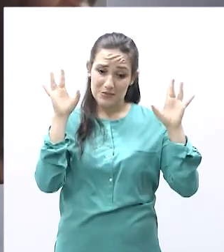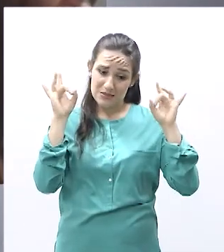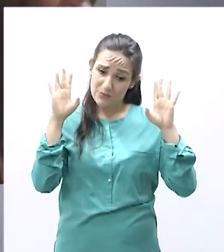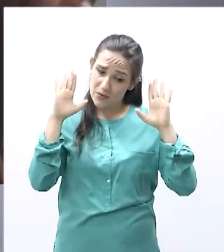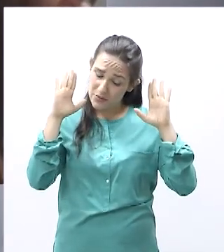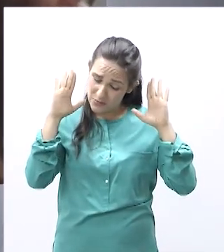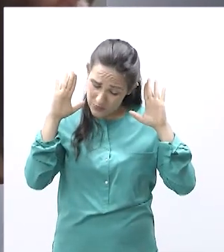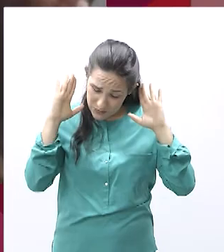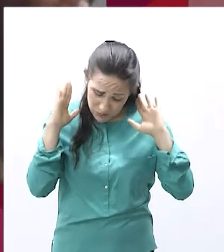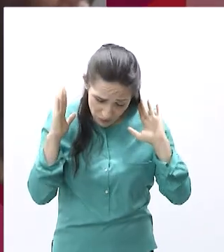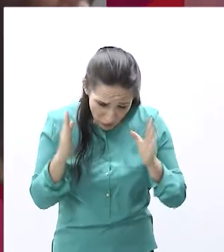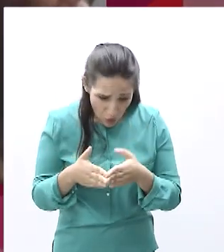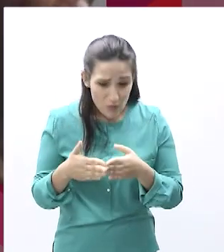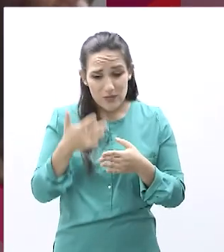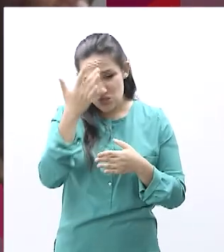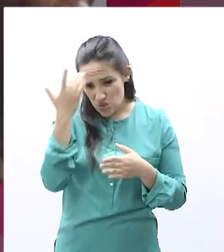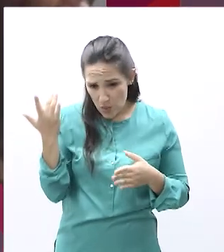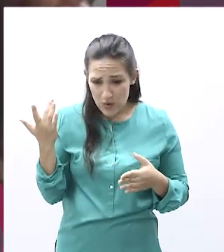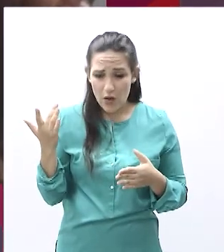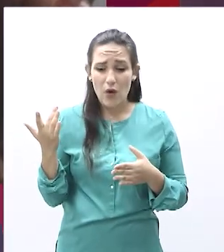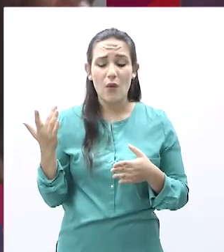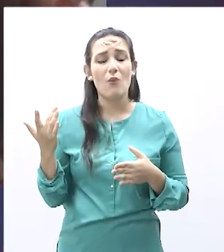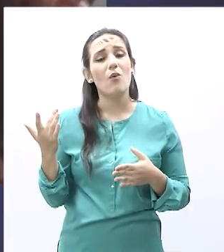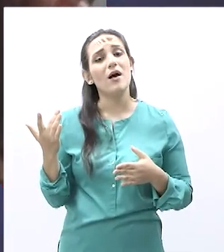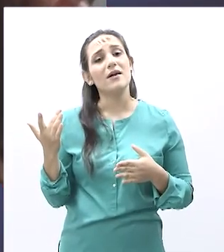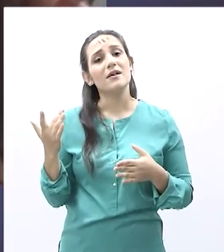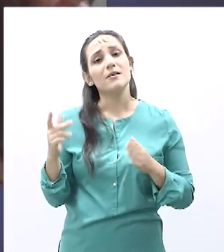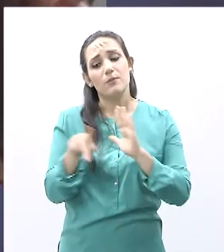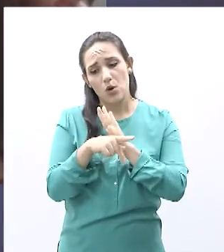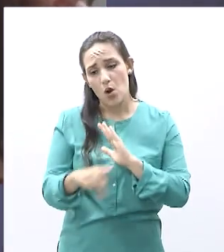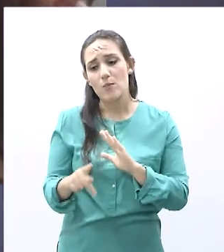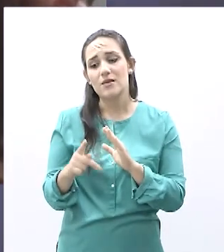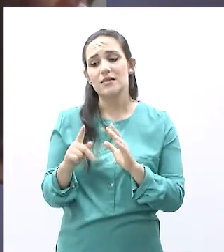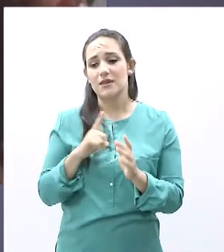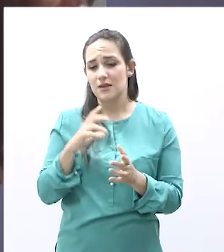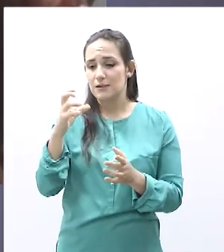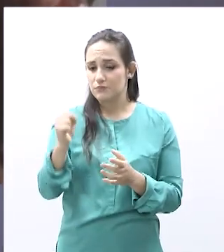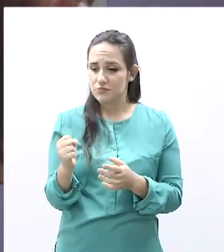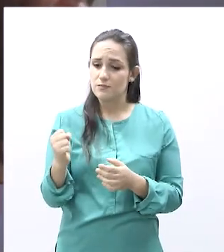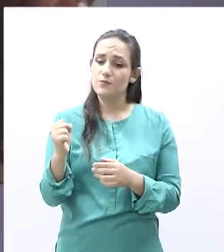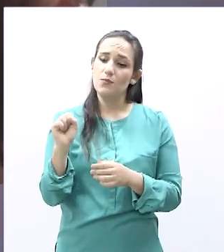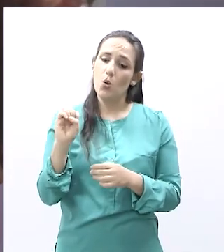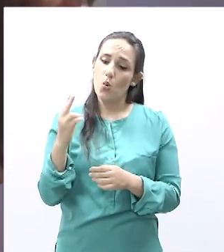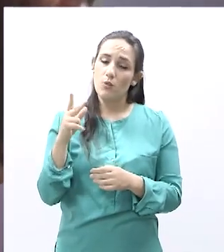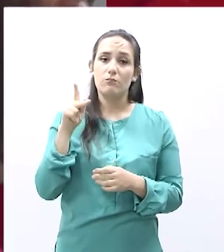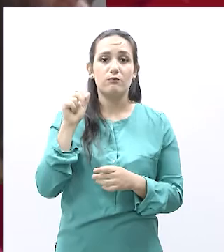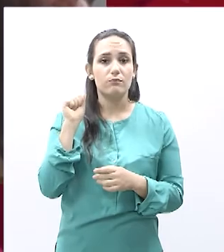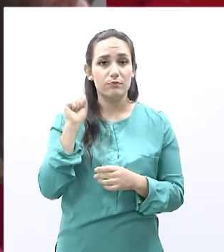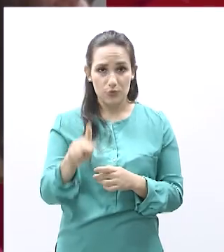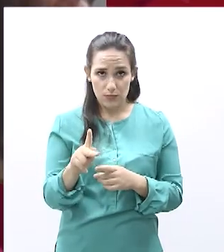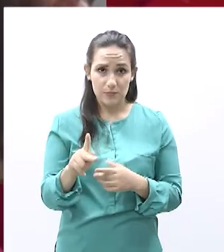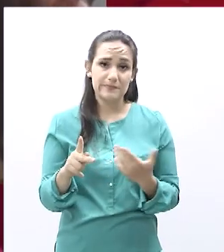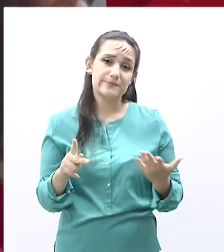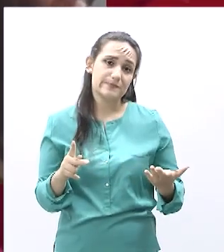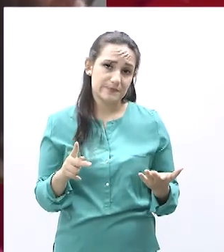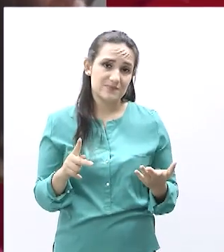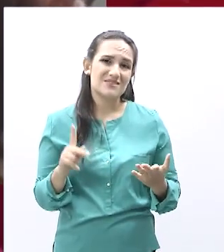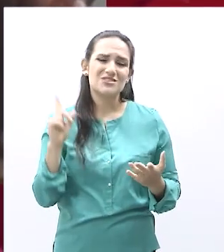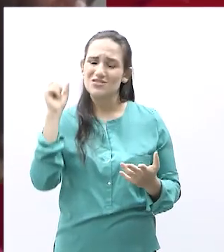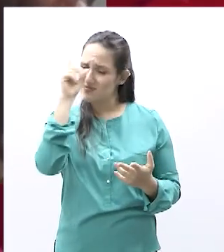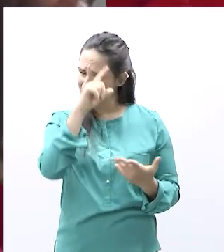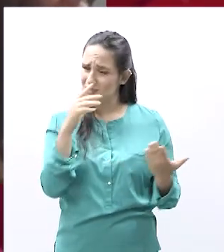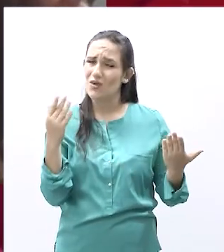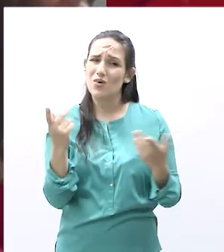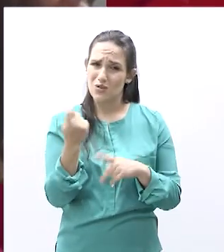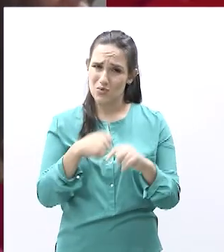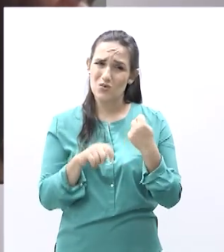aquelas que são dependentes dos programas governamentais, né, dos benefícios, dos auxílios. Economicamente, a gente está